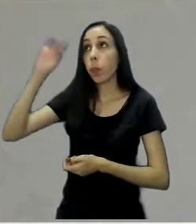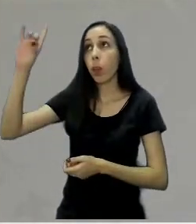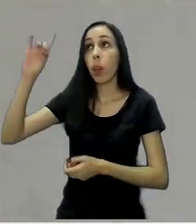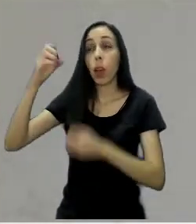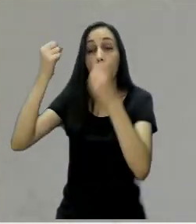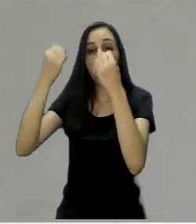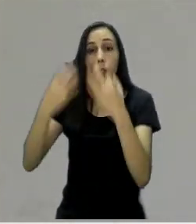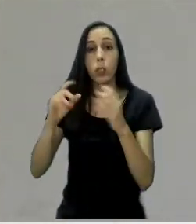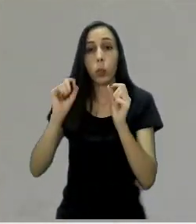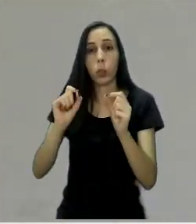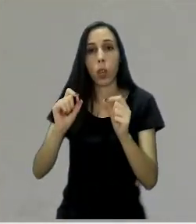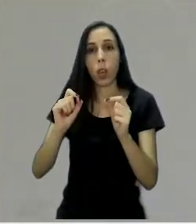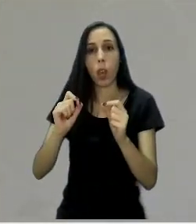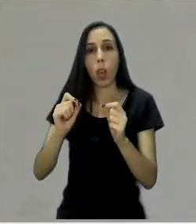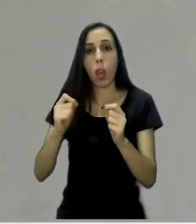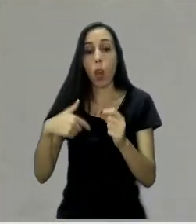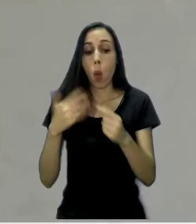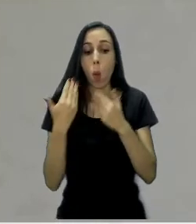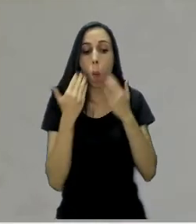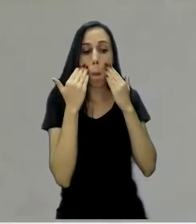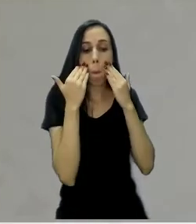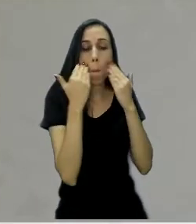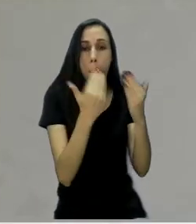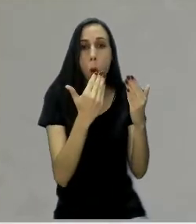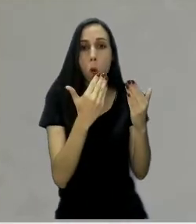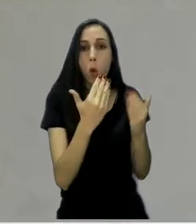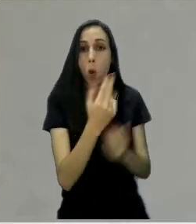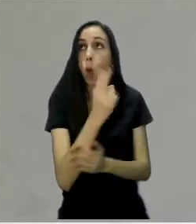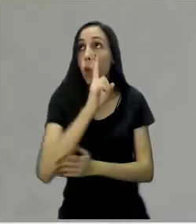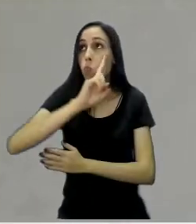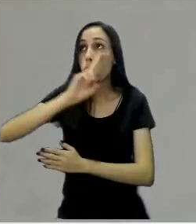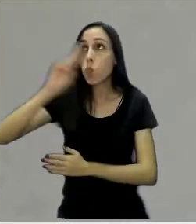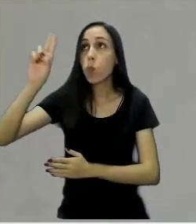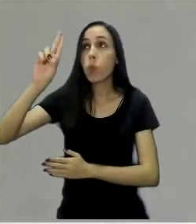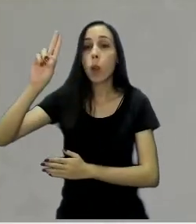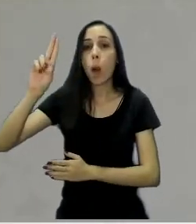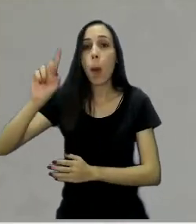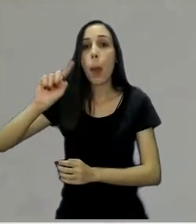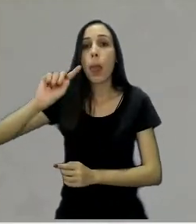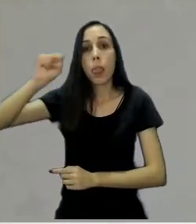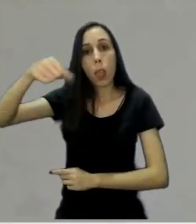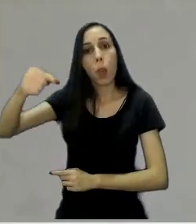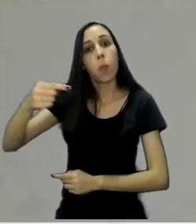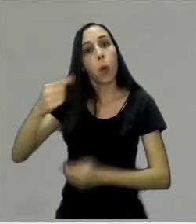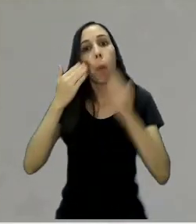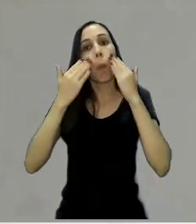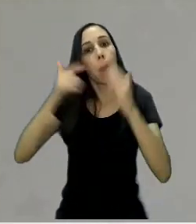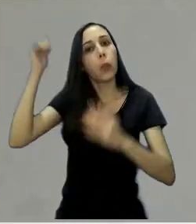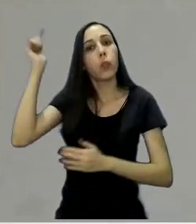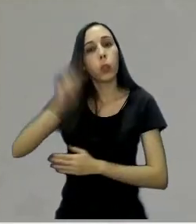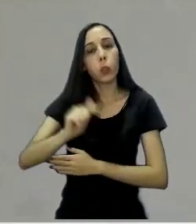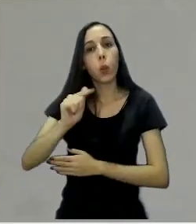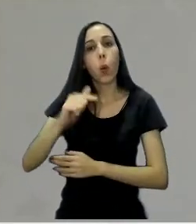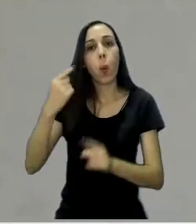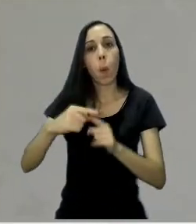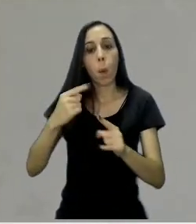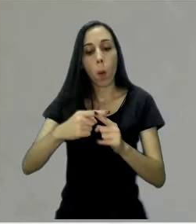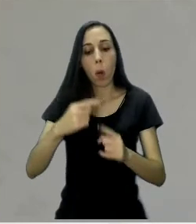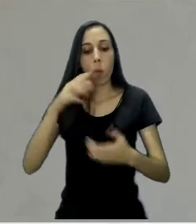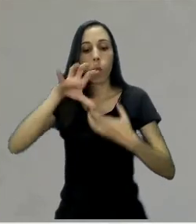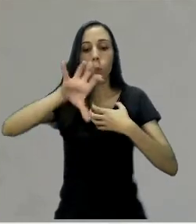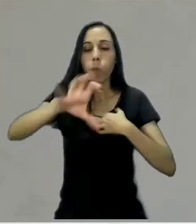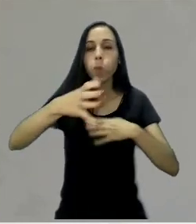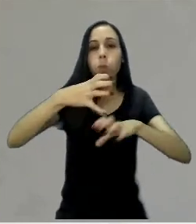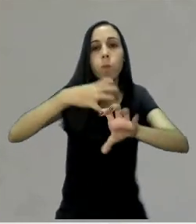diz: manifestei-lhes o teu nome, e ainda hei de lhe manifestar, para que o amor com que